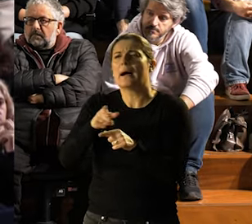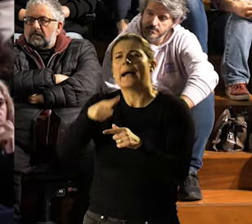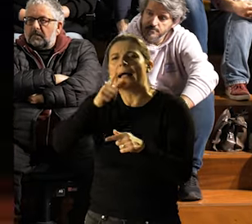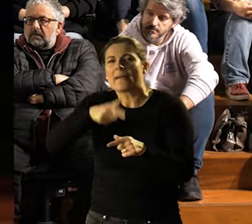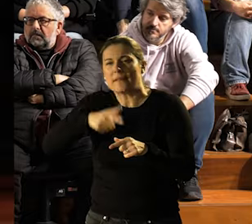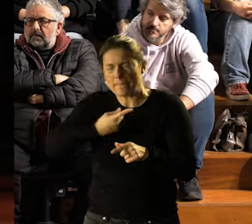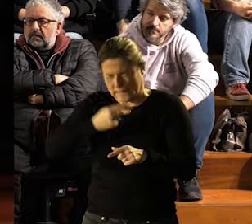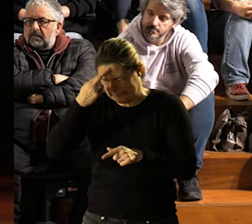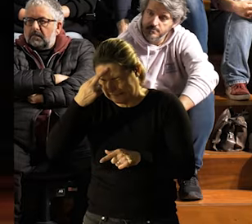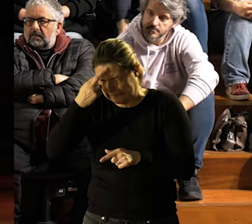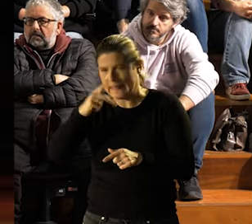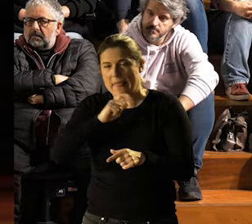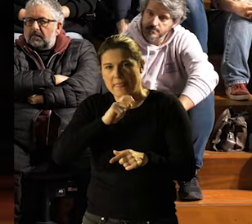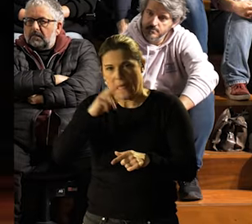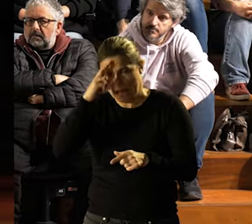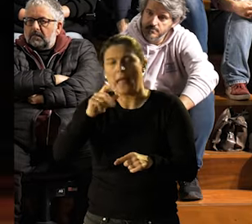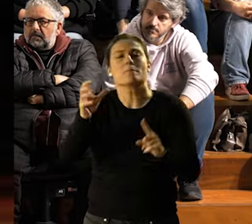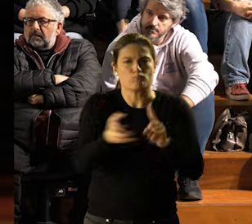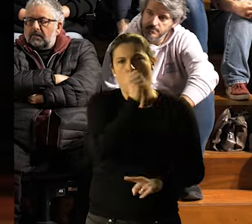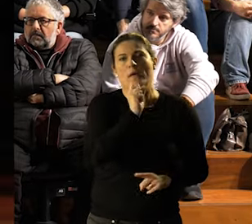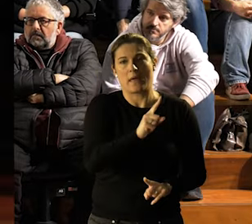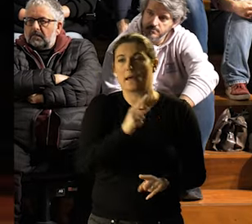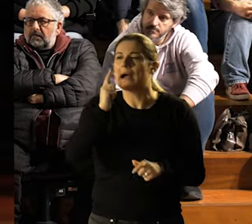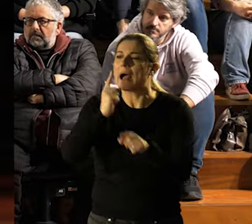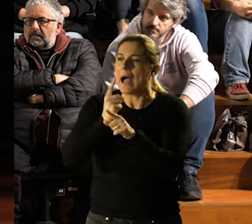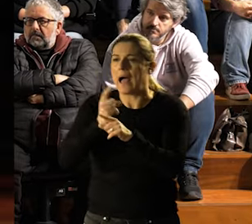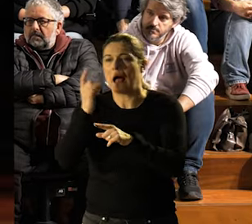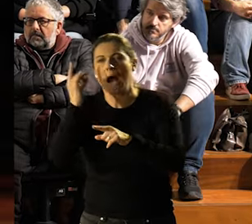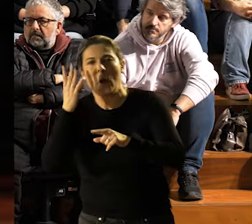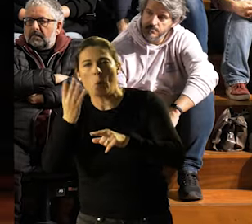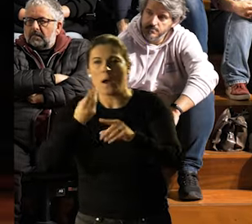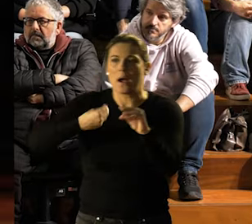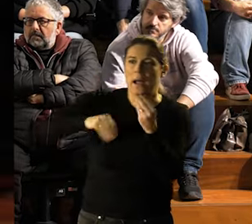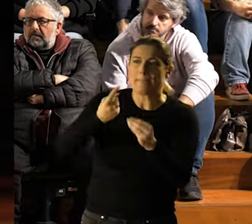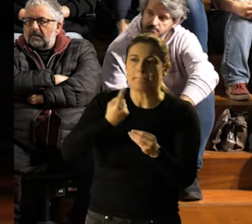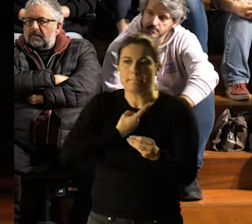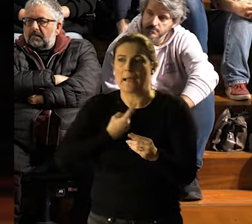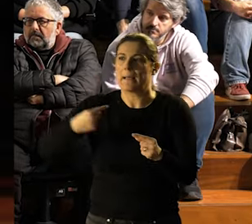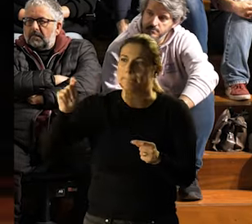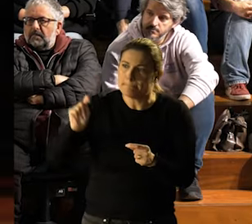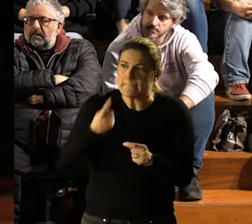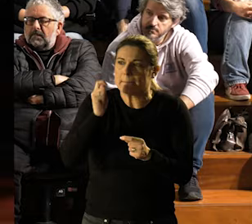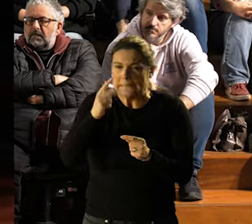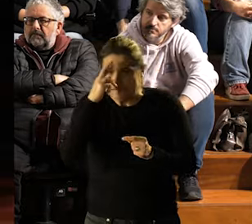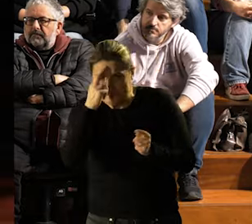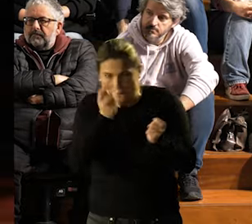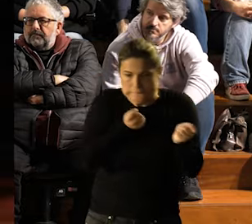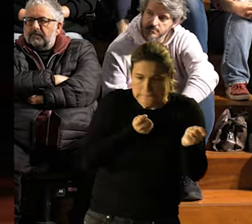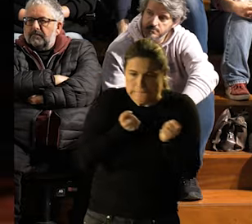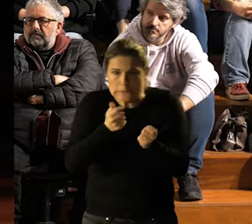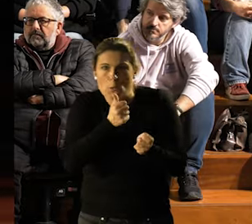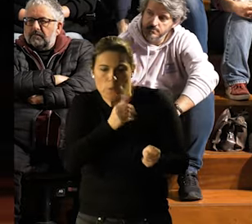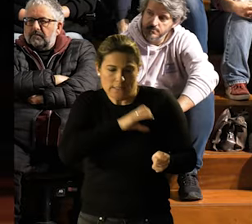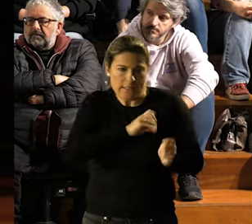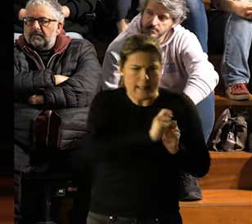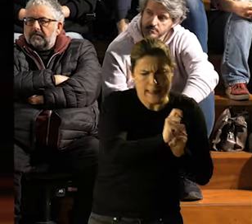nunca mais Acaba podemos vencer se nós levarmos aqueles malabarismos que nos obrigam todos os meses para chegar com o salário até